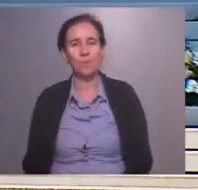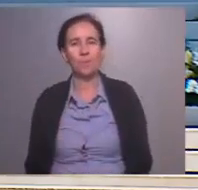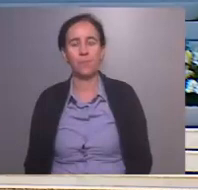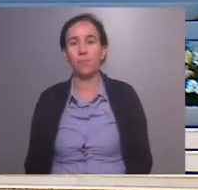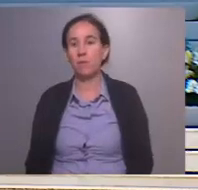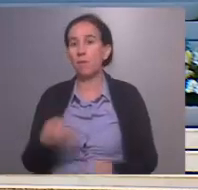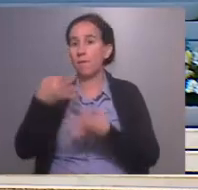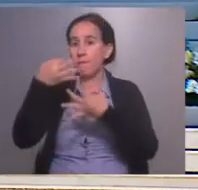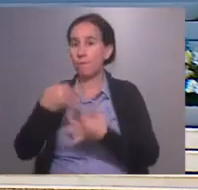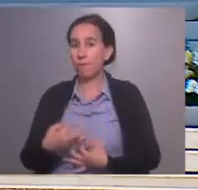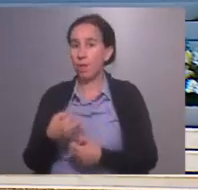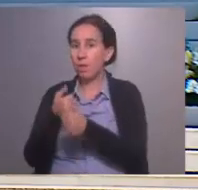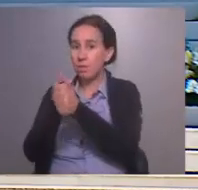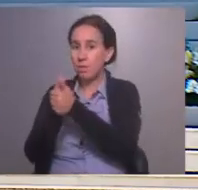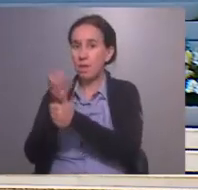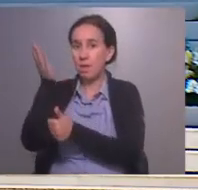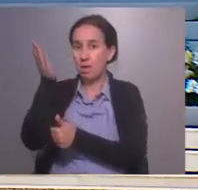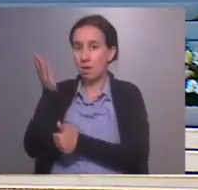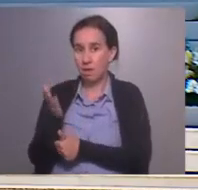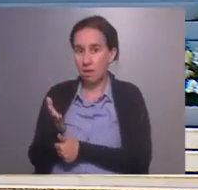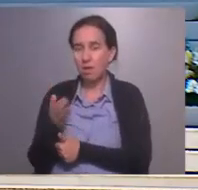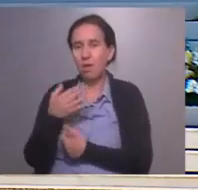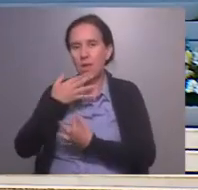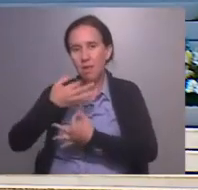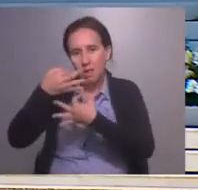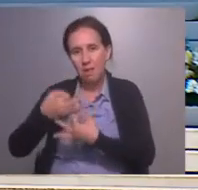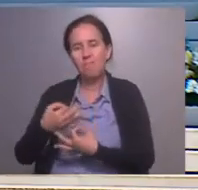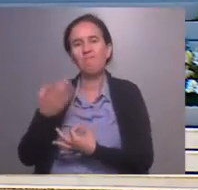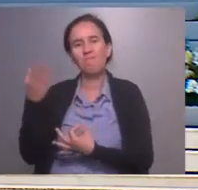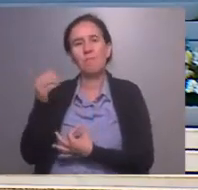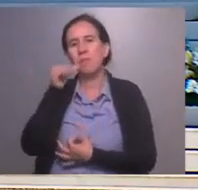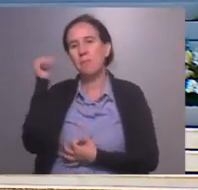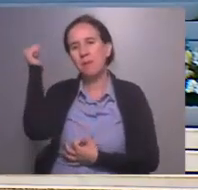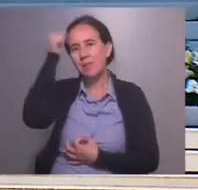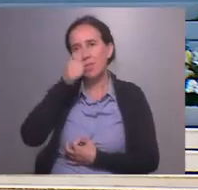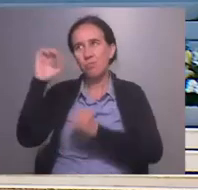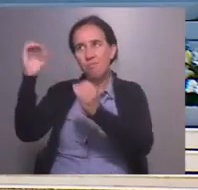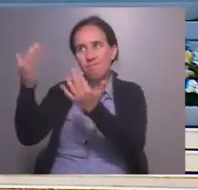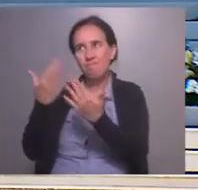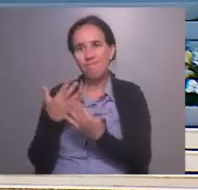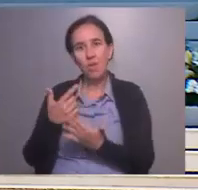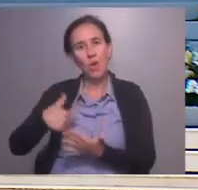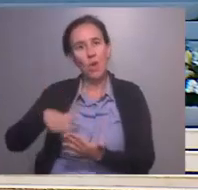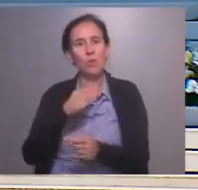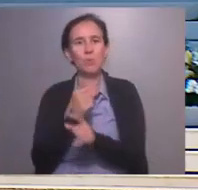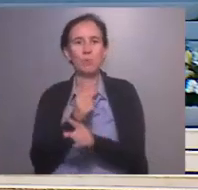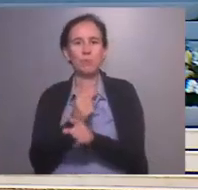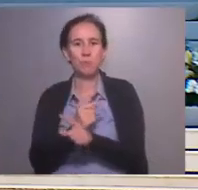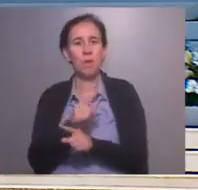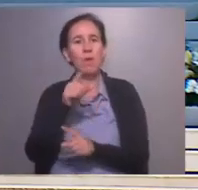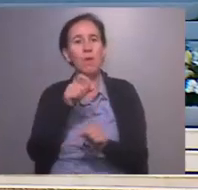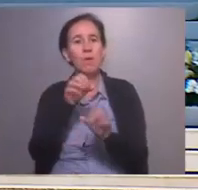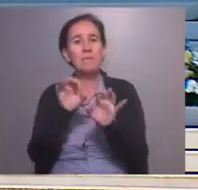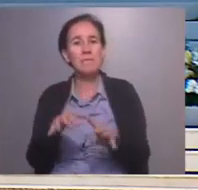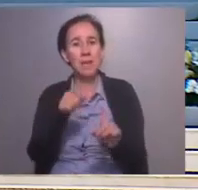Permanecendo fielmente no seu seguimento, na fidelidade à graça do nosso batismo, também nós, como o